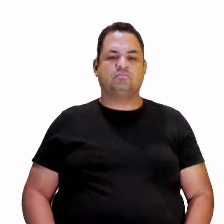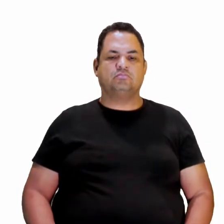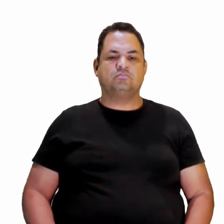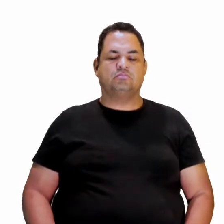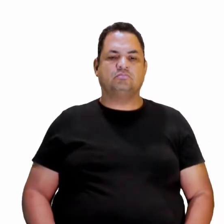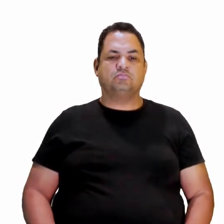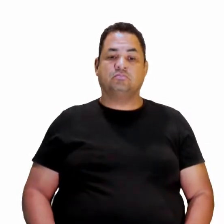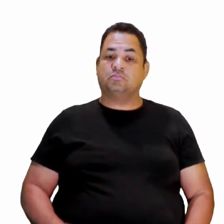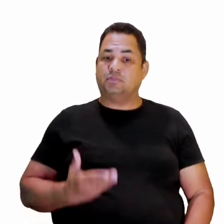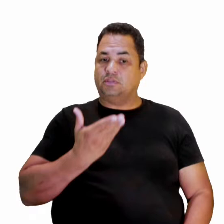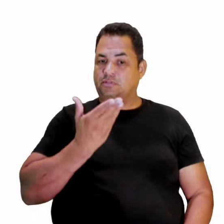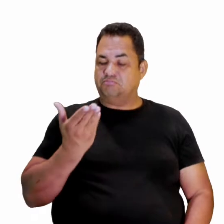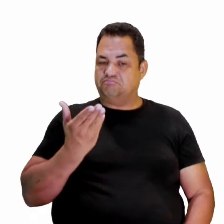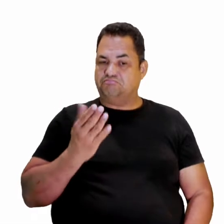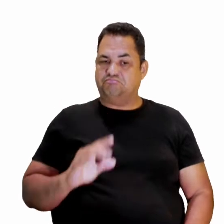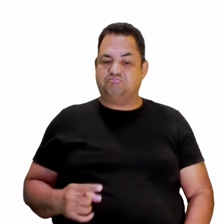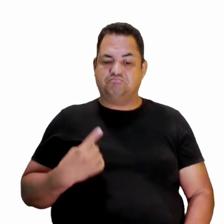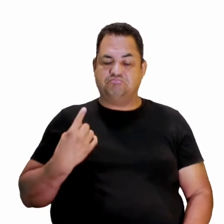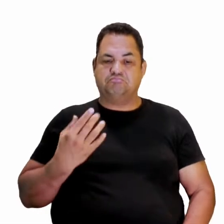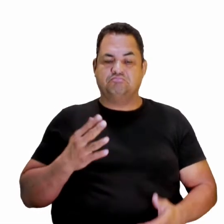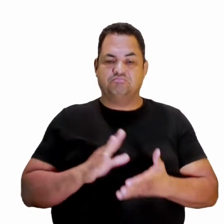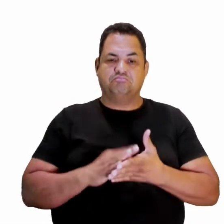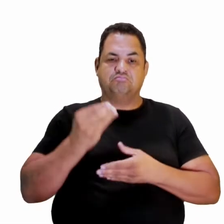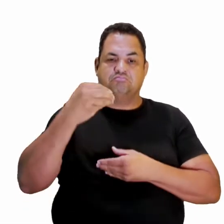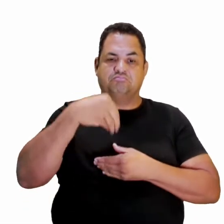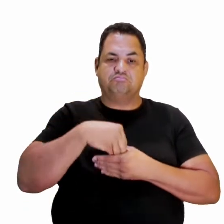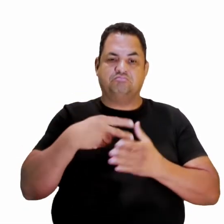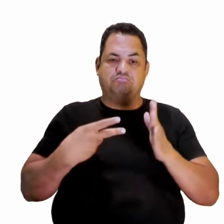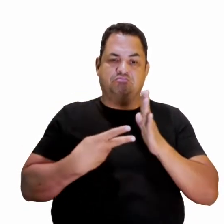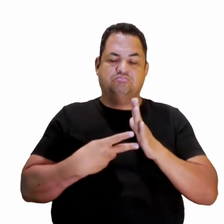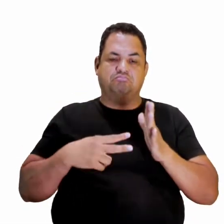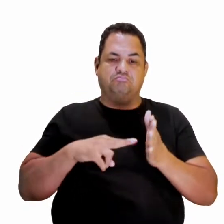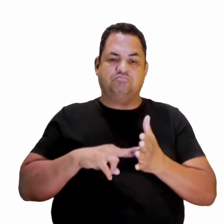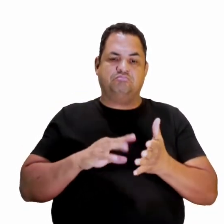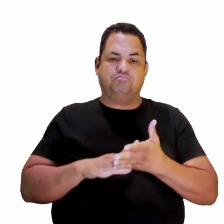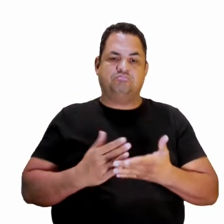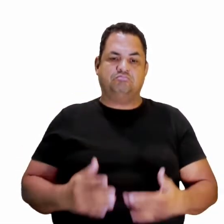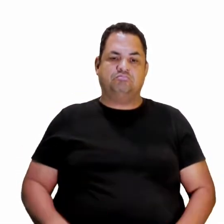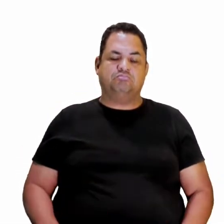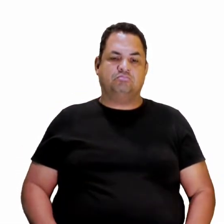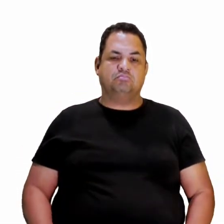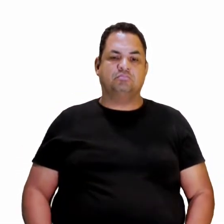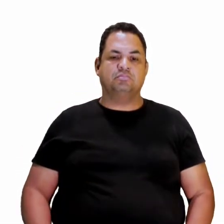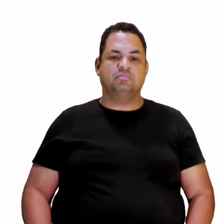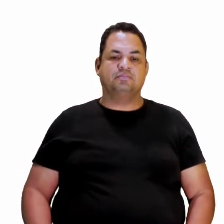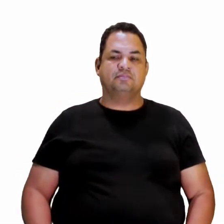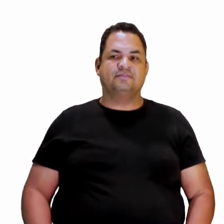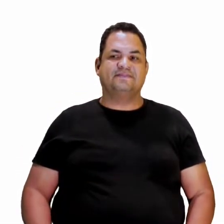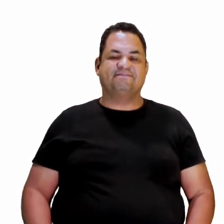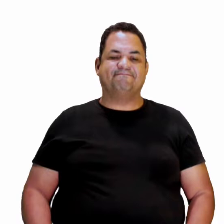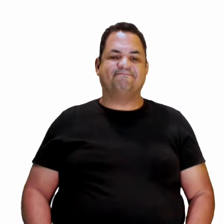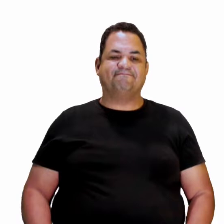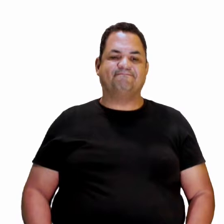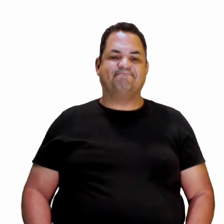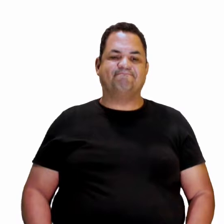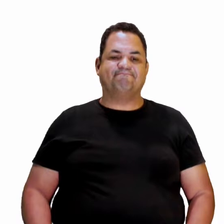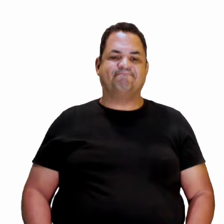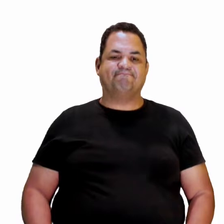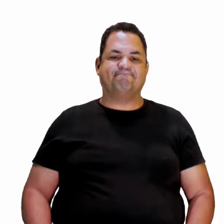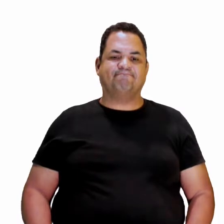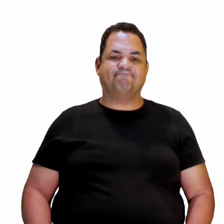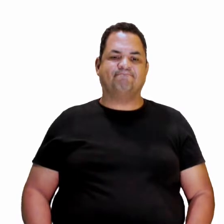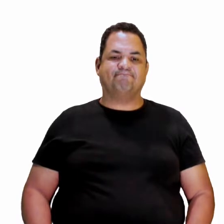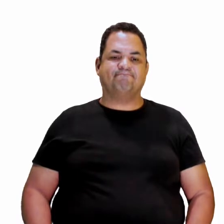que faz sentido na questão de a gente tentar não machucar mais ainda o planeta, não danificar